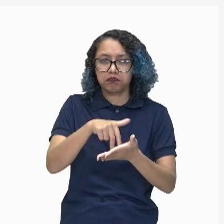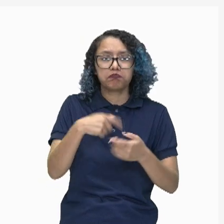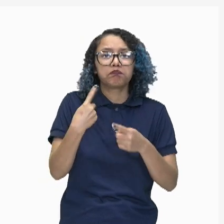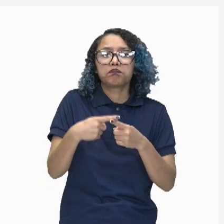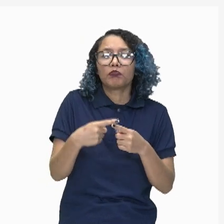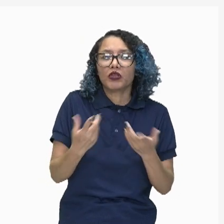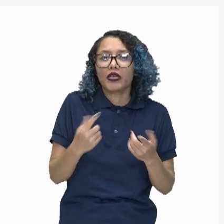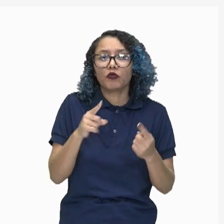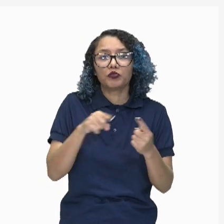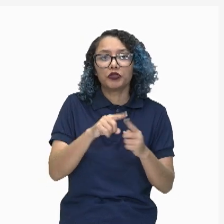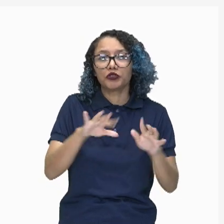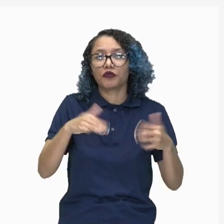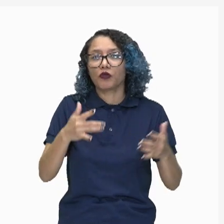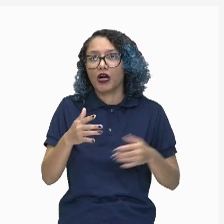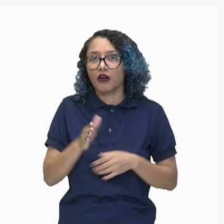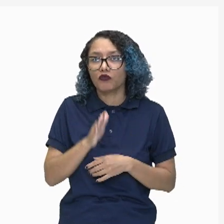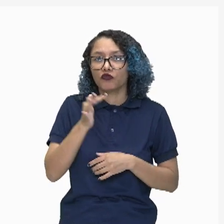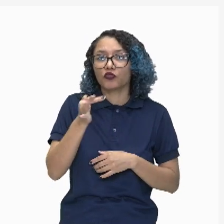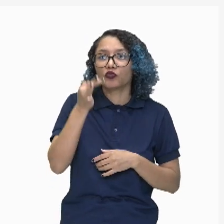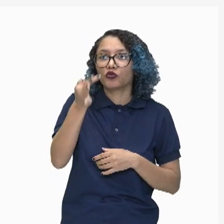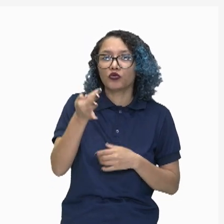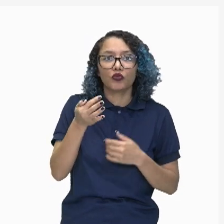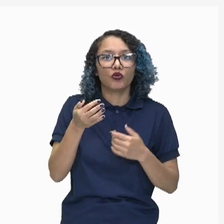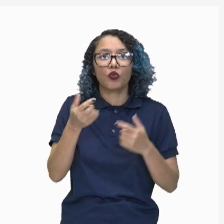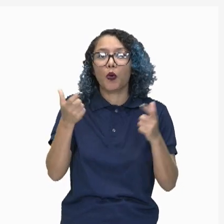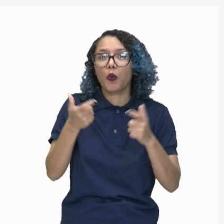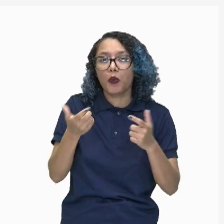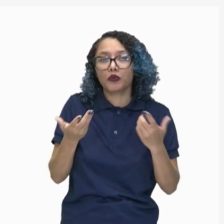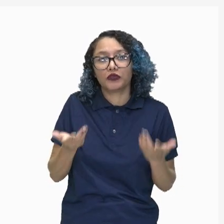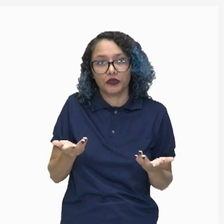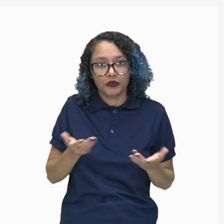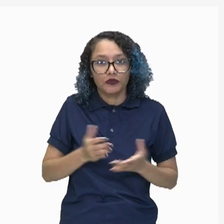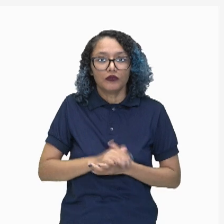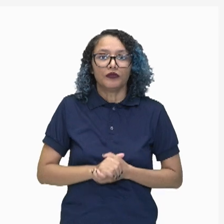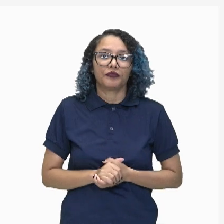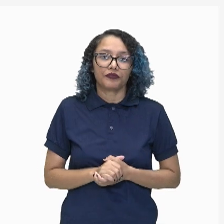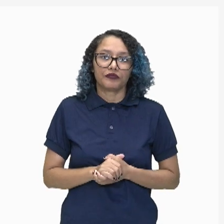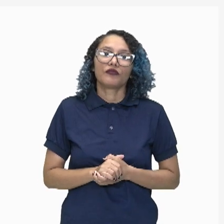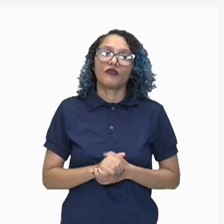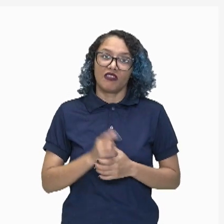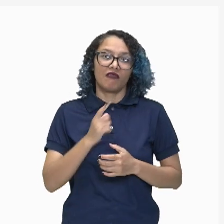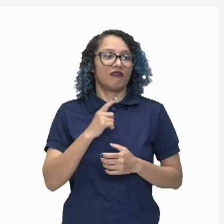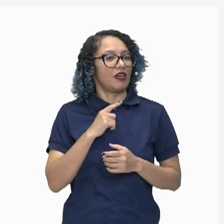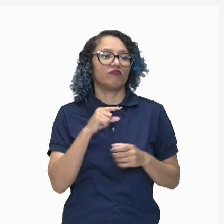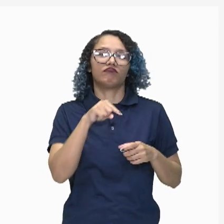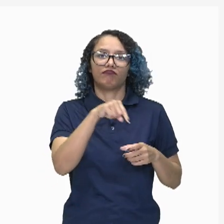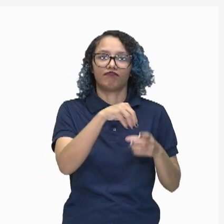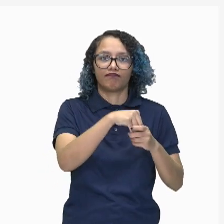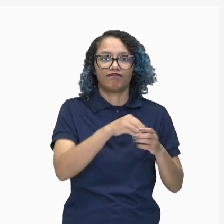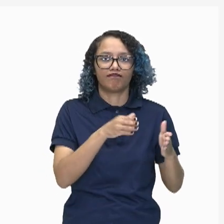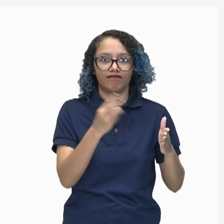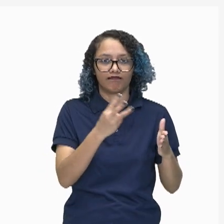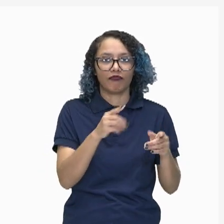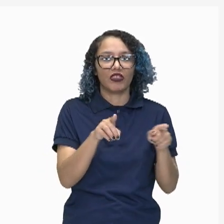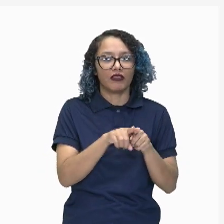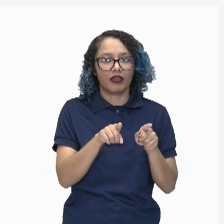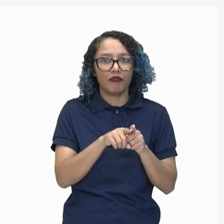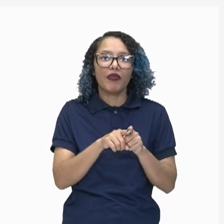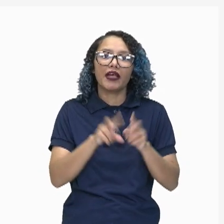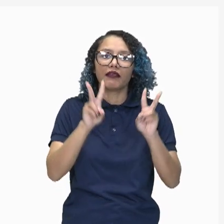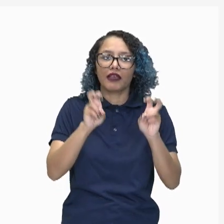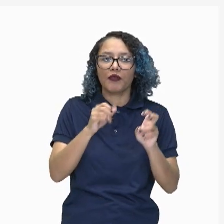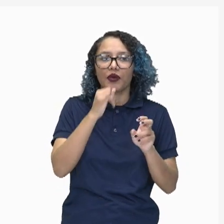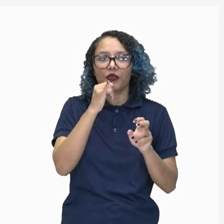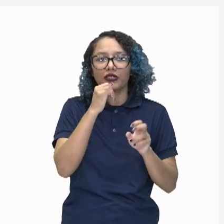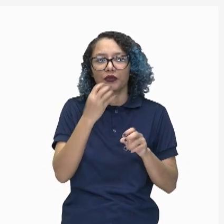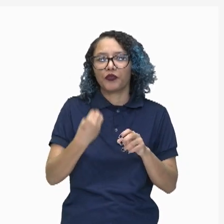objetivo, para onde iremos, e essas coisas vão aparecer nos textos de 45. Eles exploravam temas como o sentido da vida, a passagem do tempo, a morte,